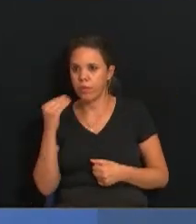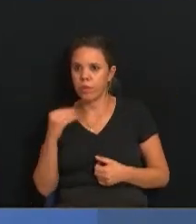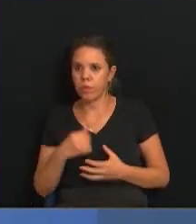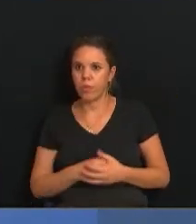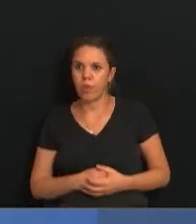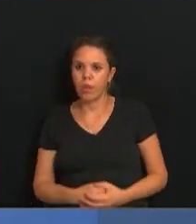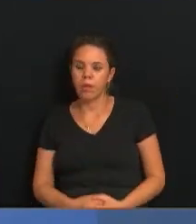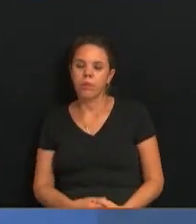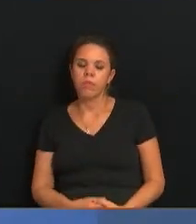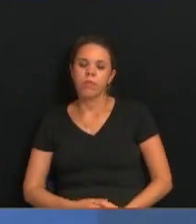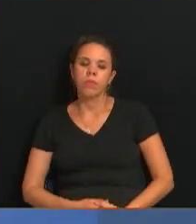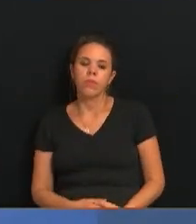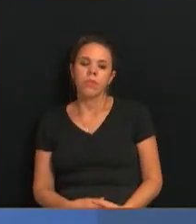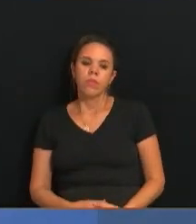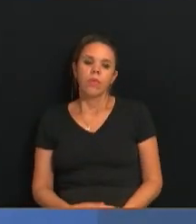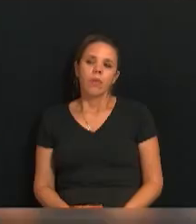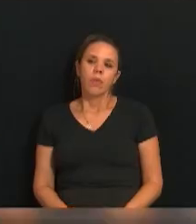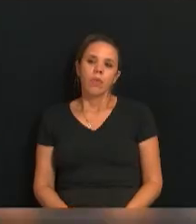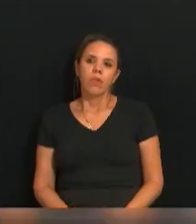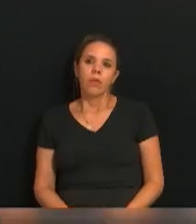Adolescente.